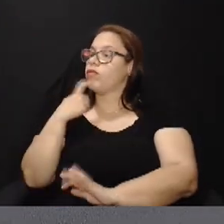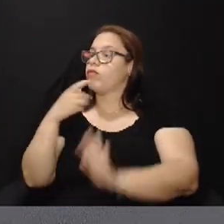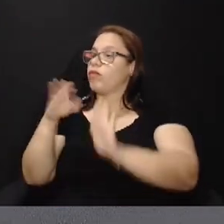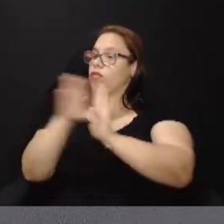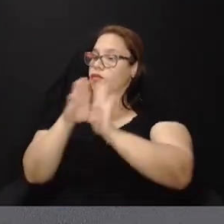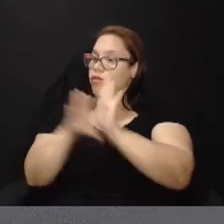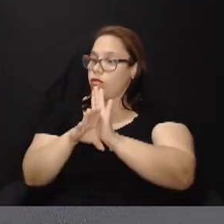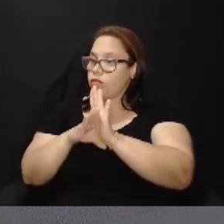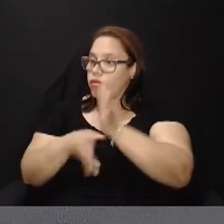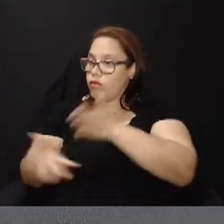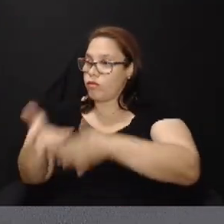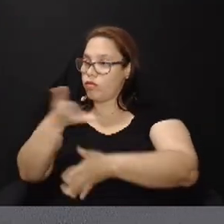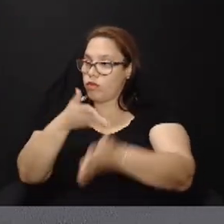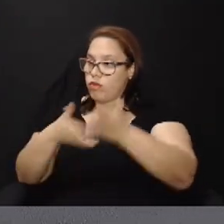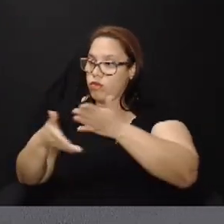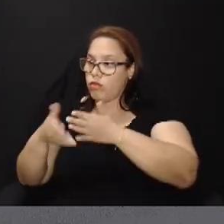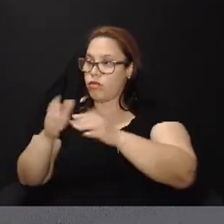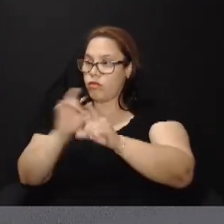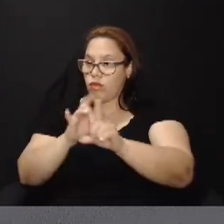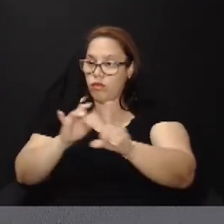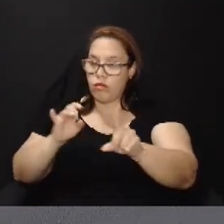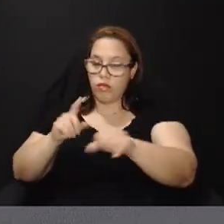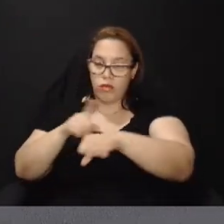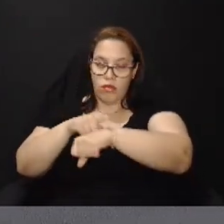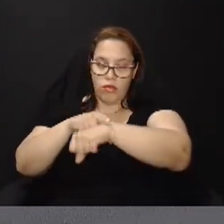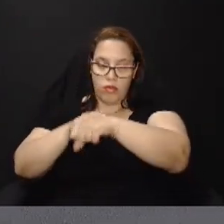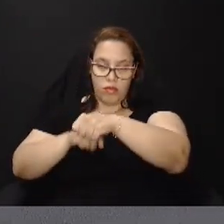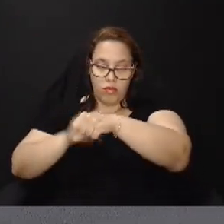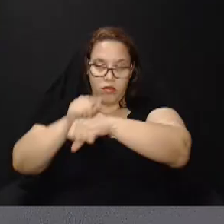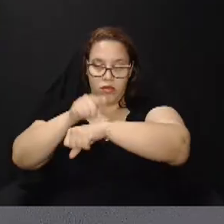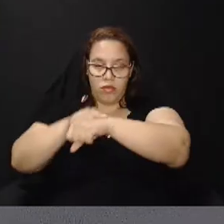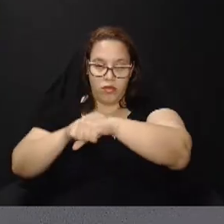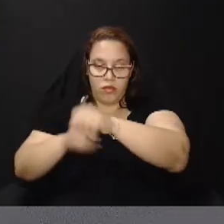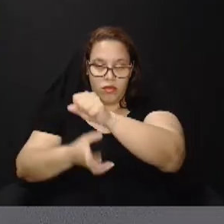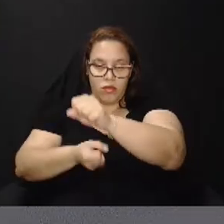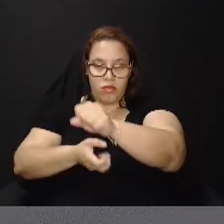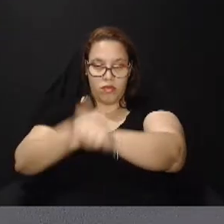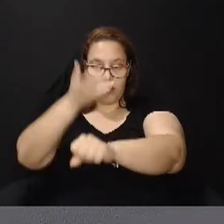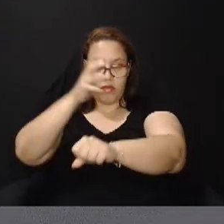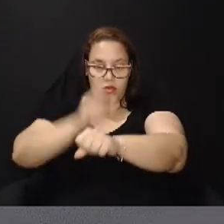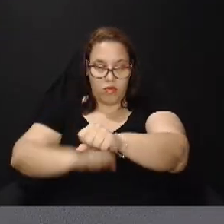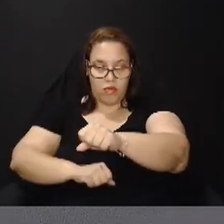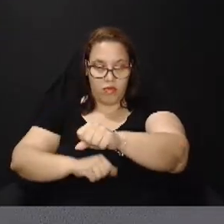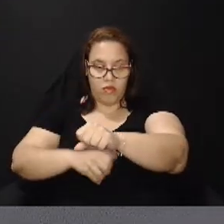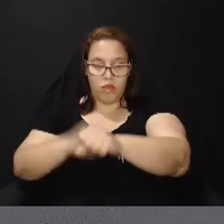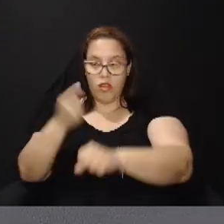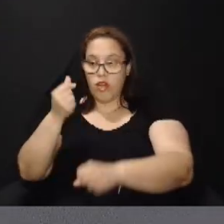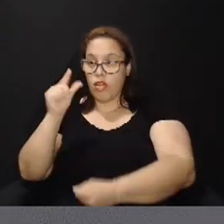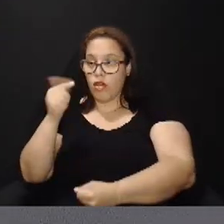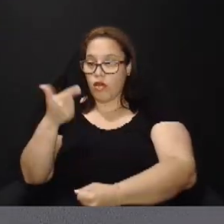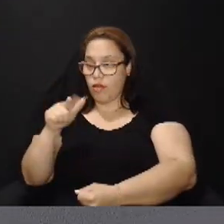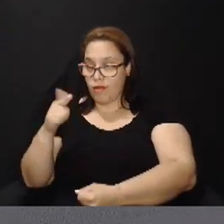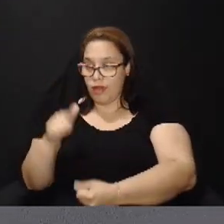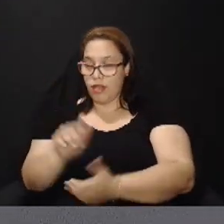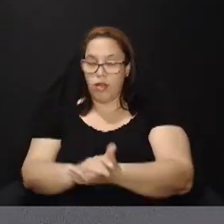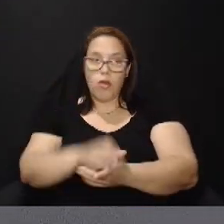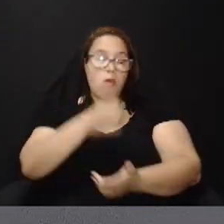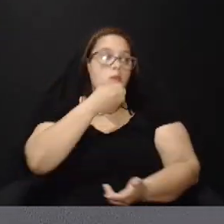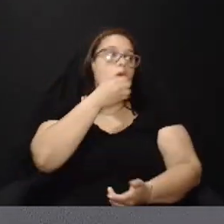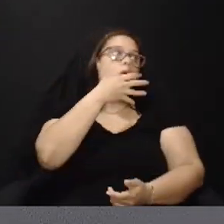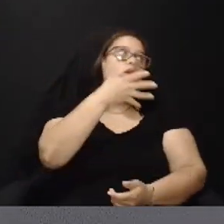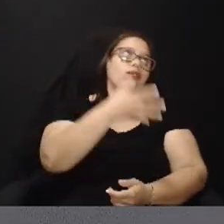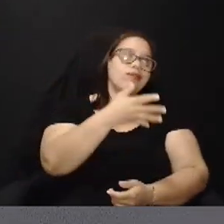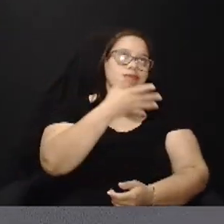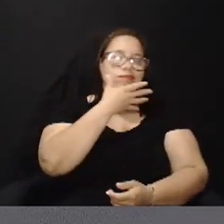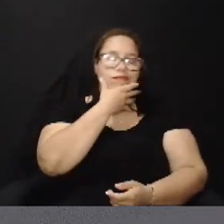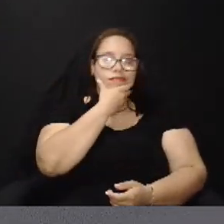de aparelho digital de pulso para medir pressão aos hipertensos de baixa renda. Bom, aí eu tô tendo que